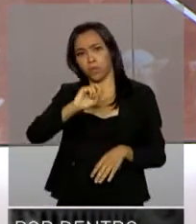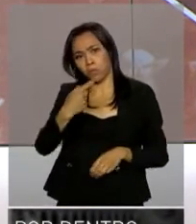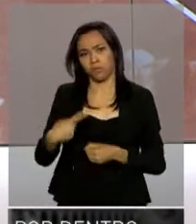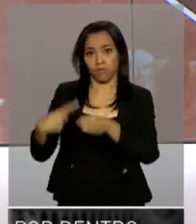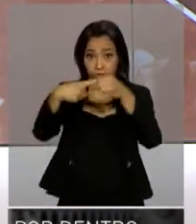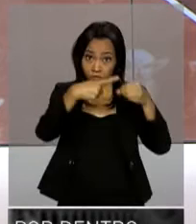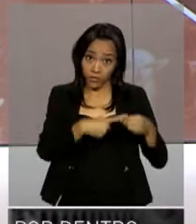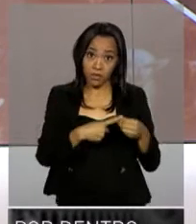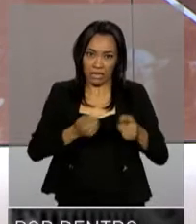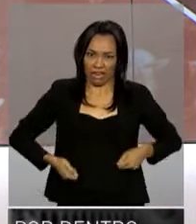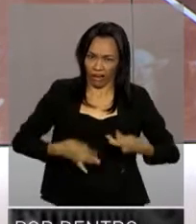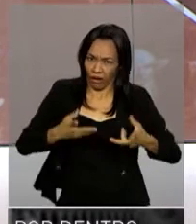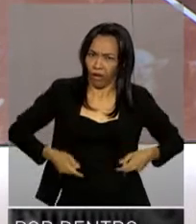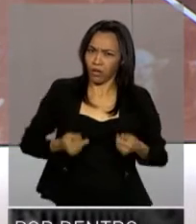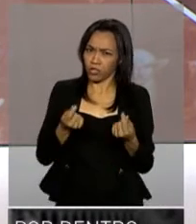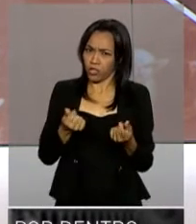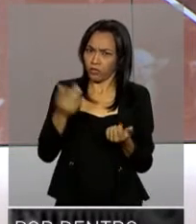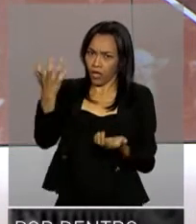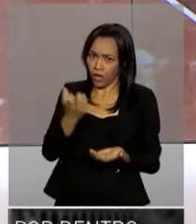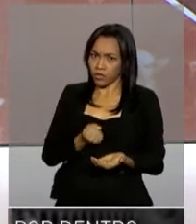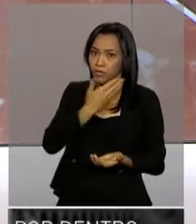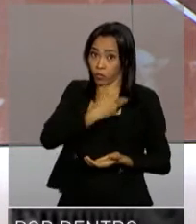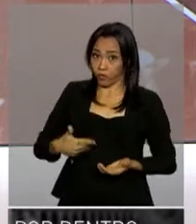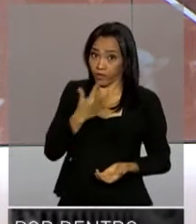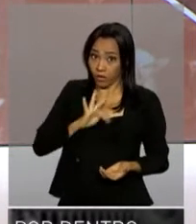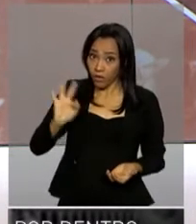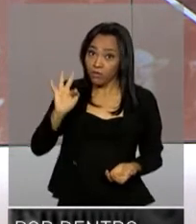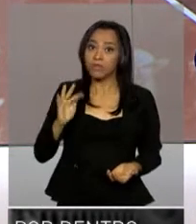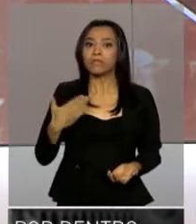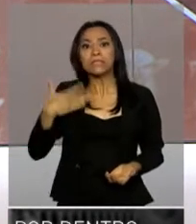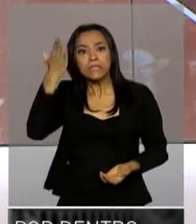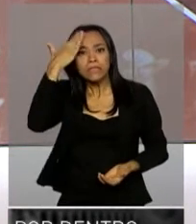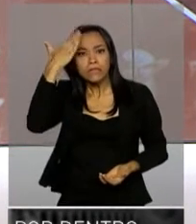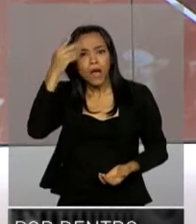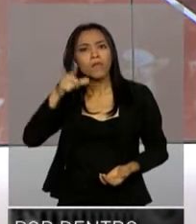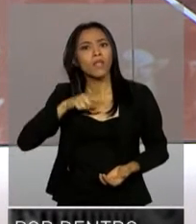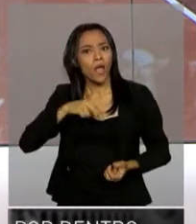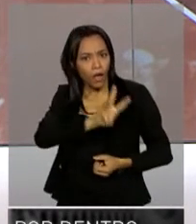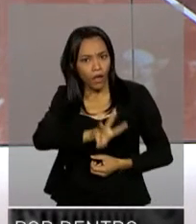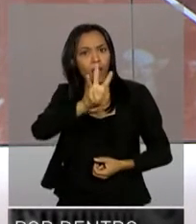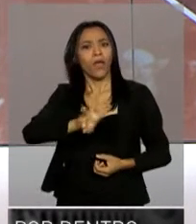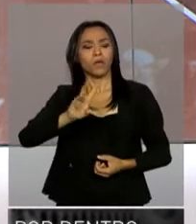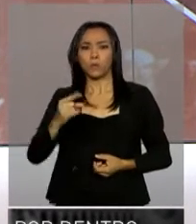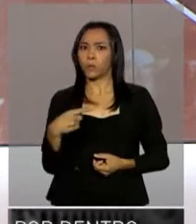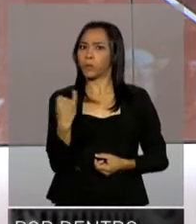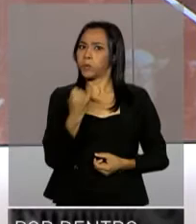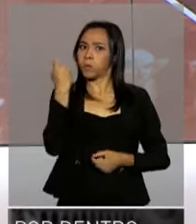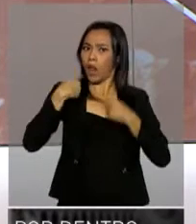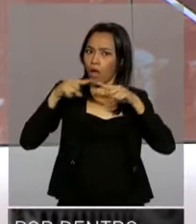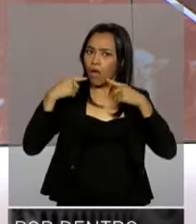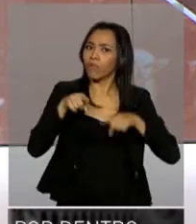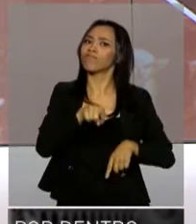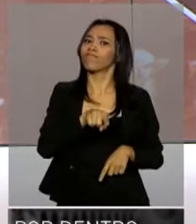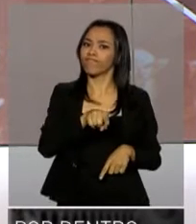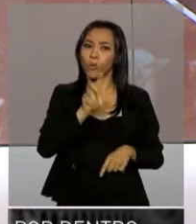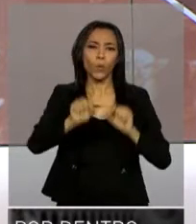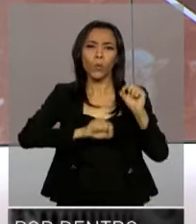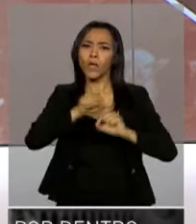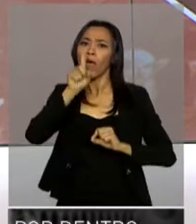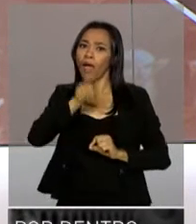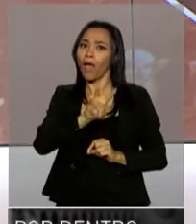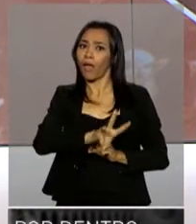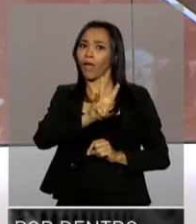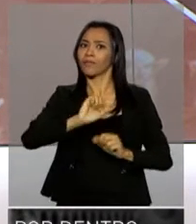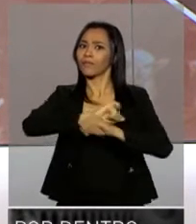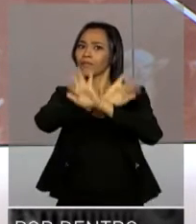ou município gasta o dinheiro que recebe do governo federal, saiba que existe um importante canal de reclamação. Trata-se do Portal